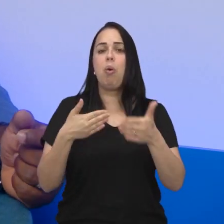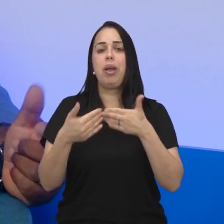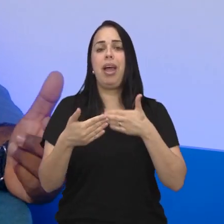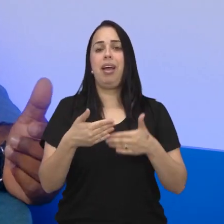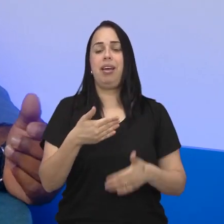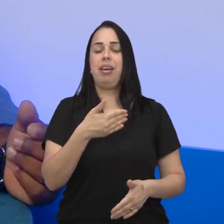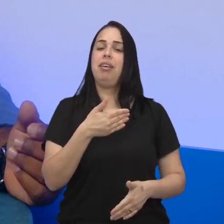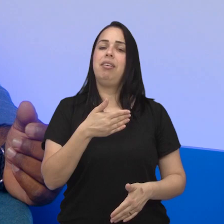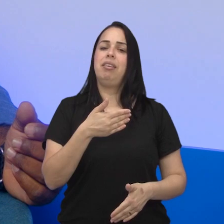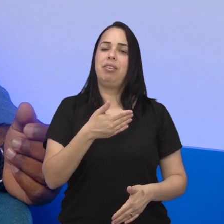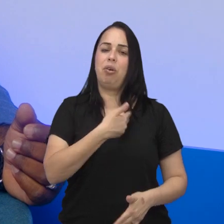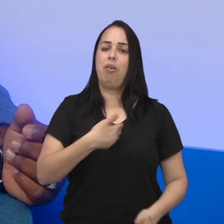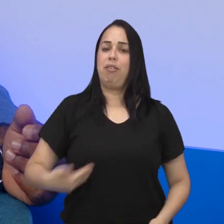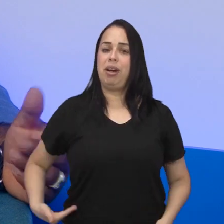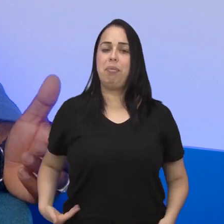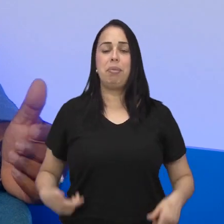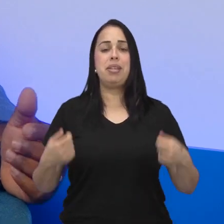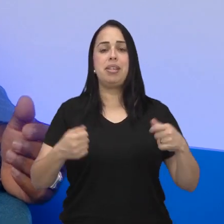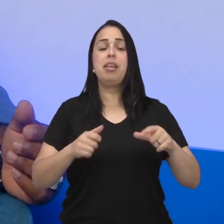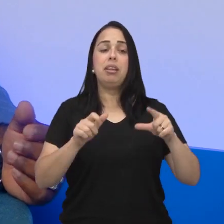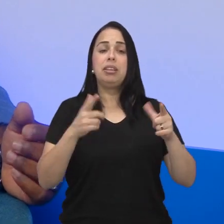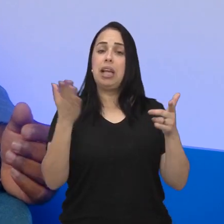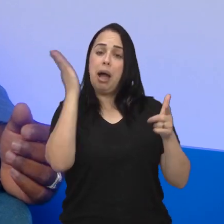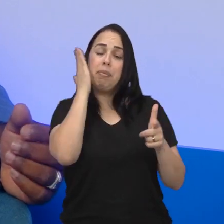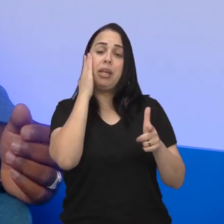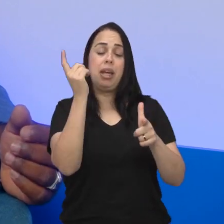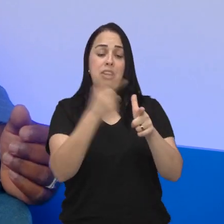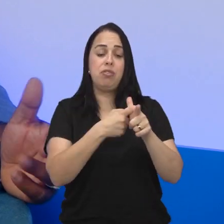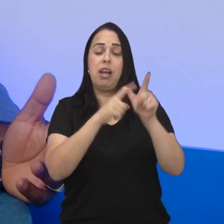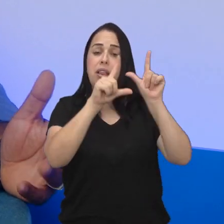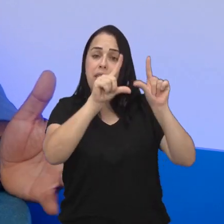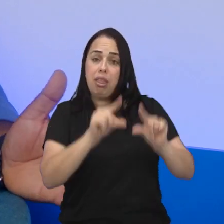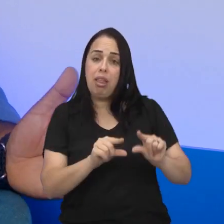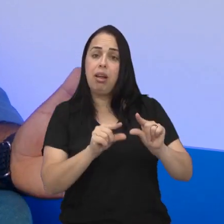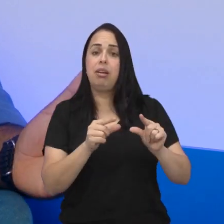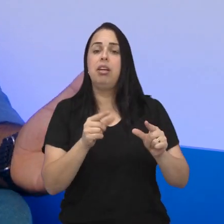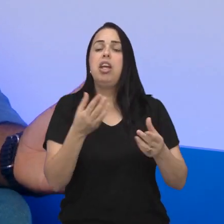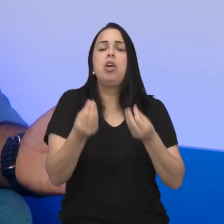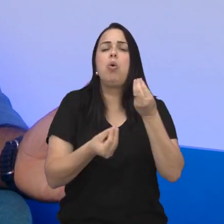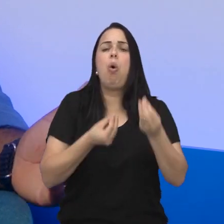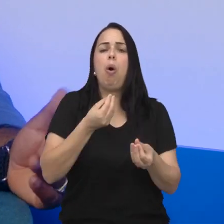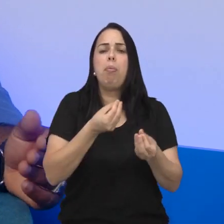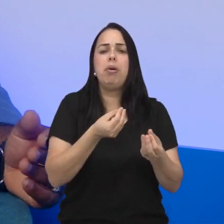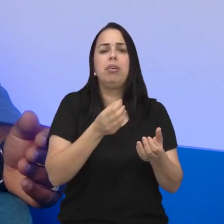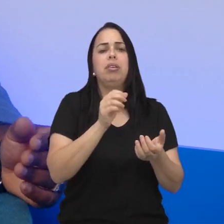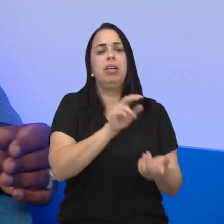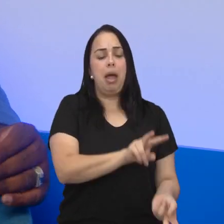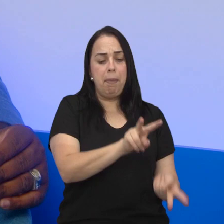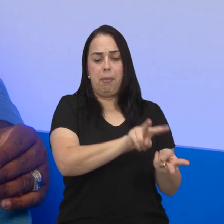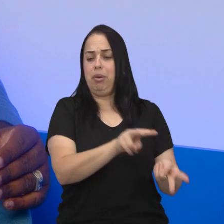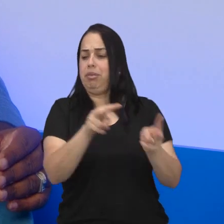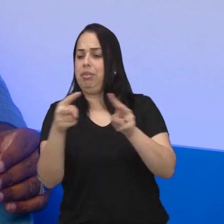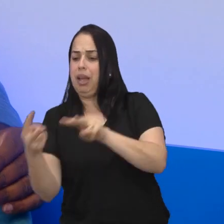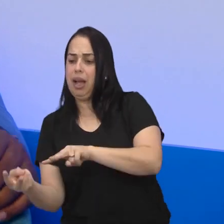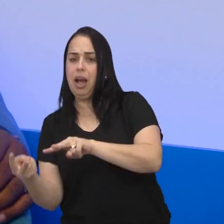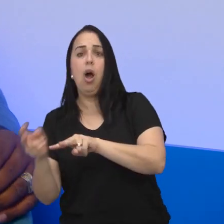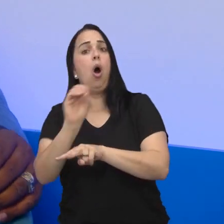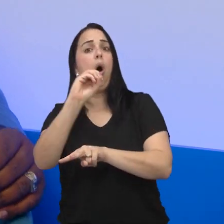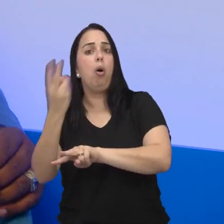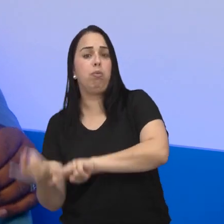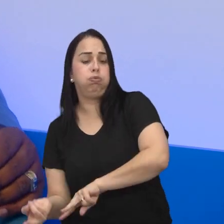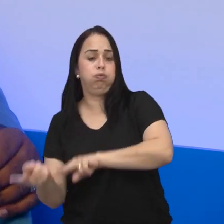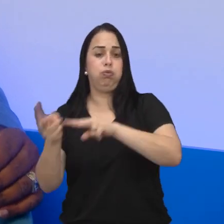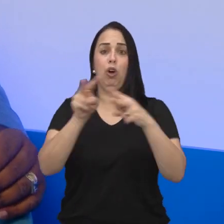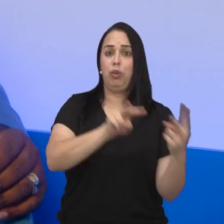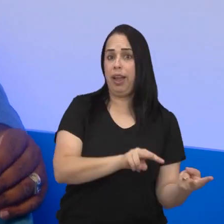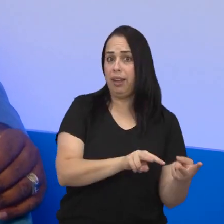que a gente precisa diminuir isso. E como que eu vou diminuir isso? Né? Através da desestatização, através de uma privatização,